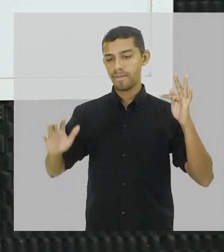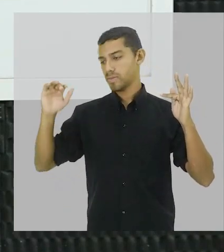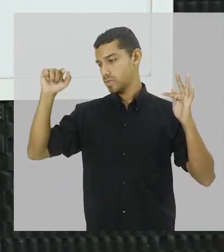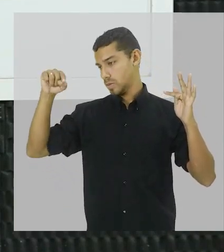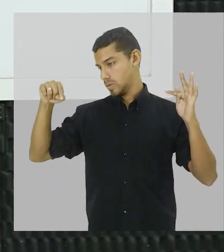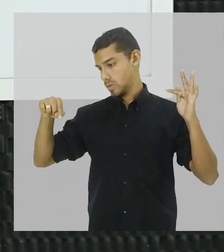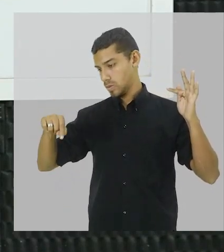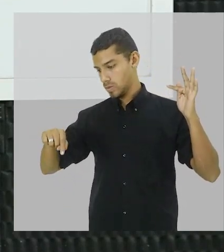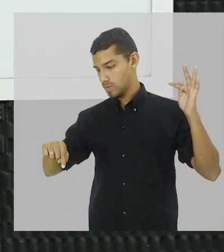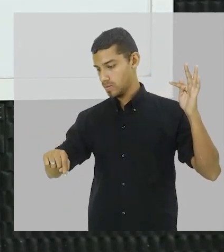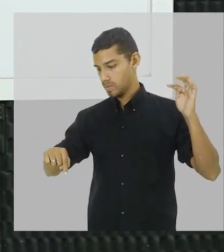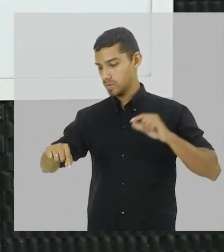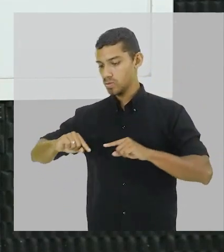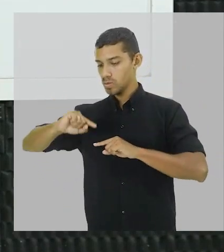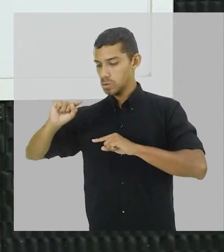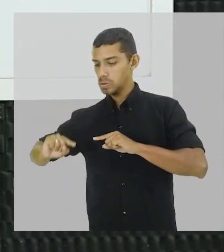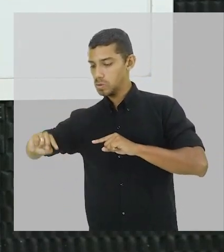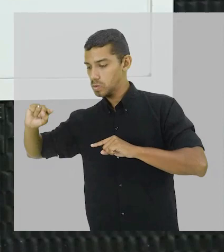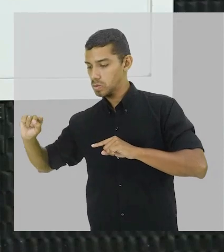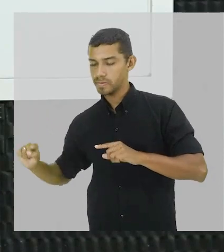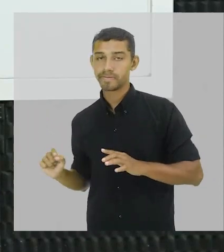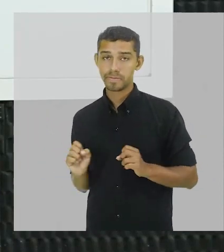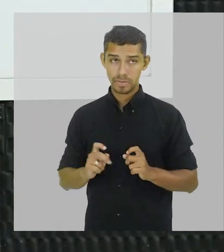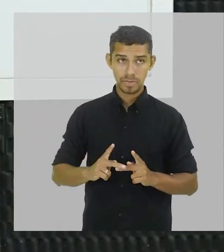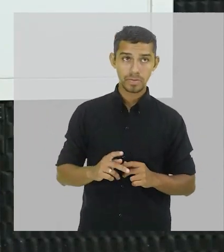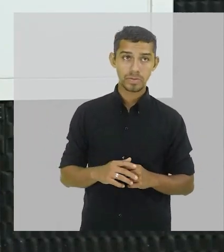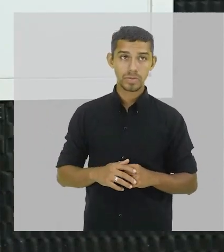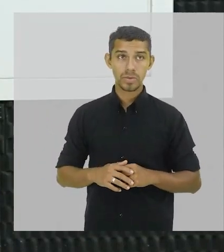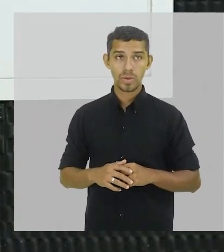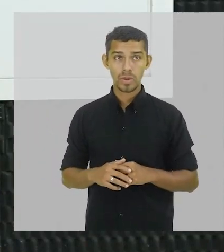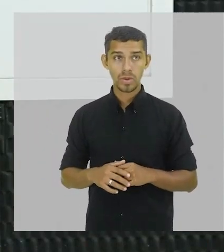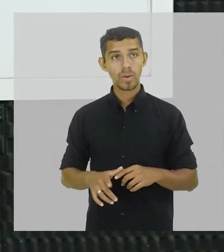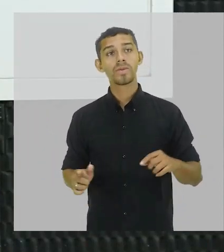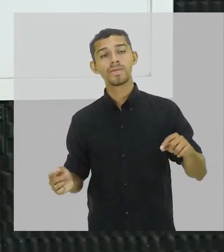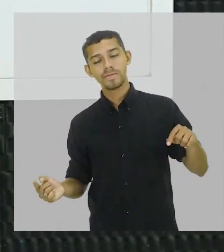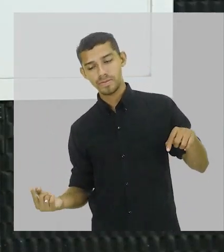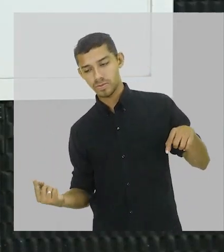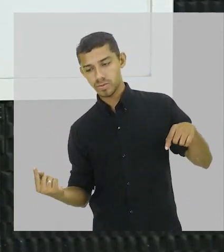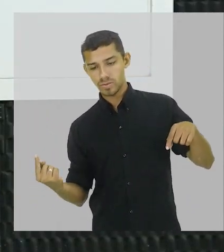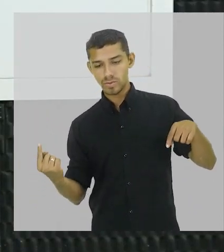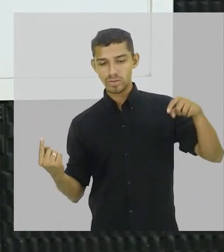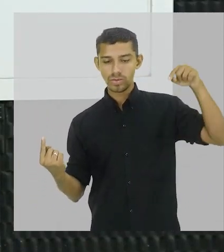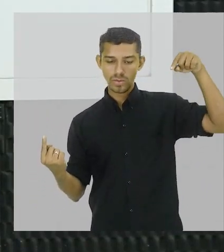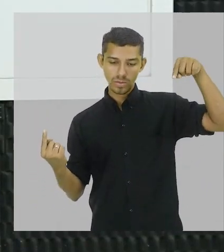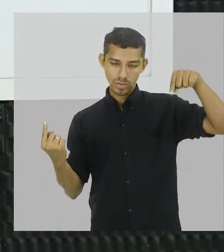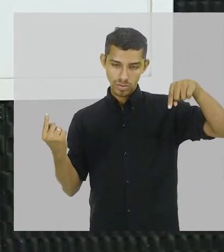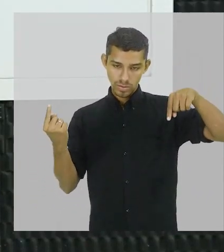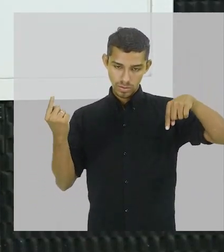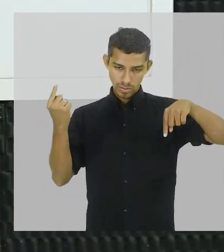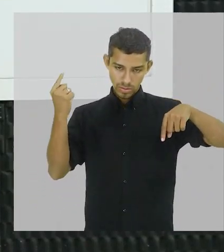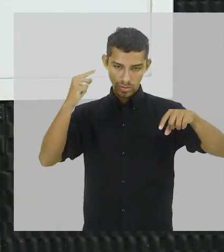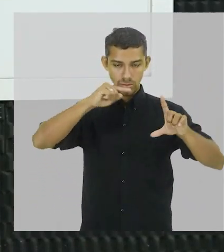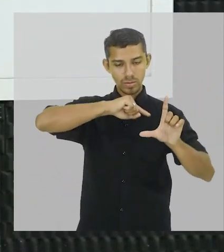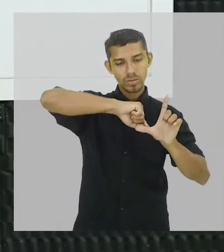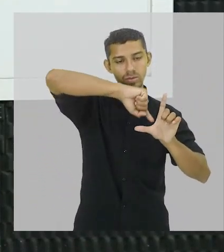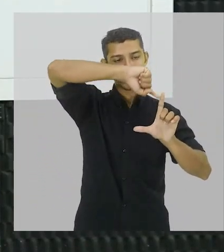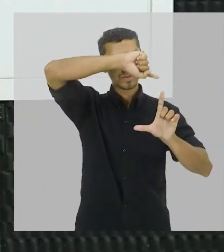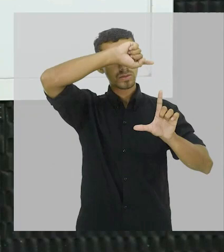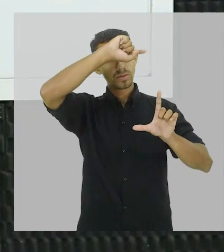diminui o comprimento de onda. Não é isso? Aumenta-se o comprimento de onda, diminui-se